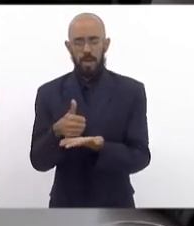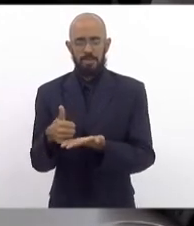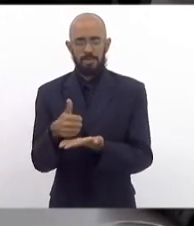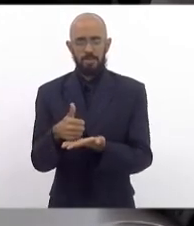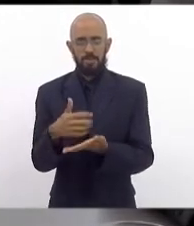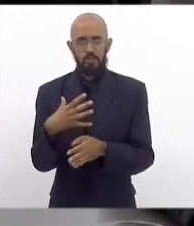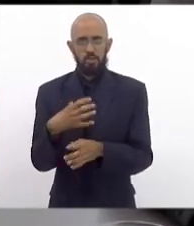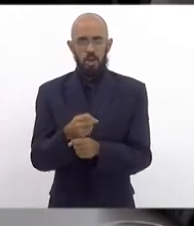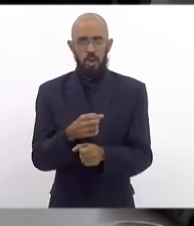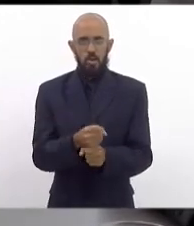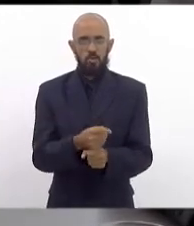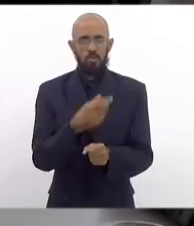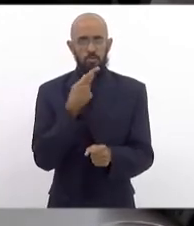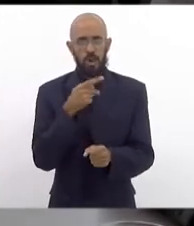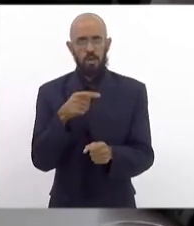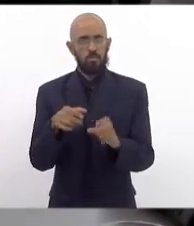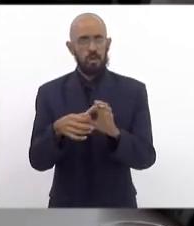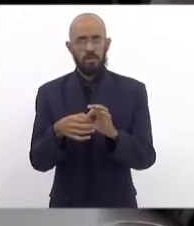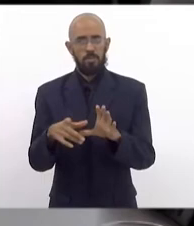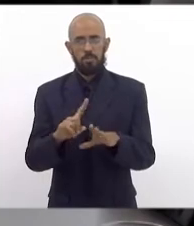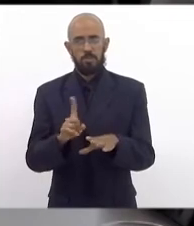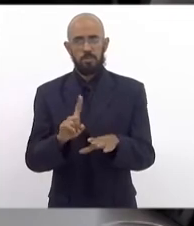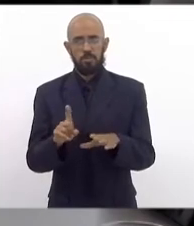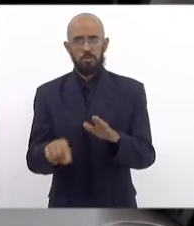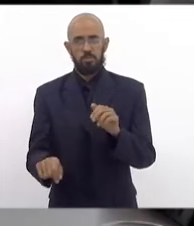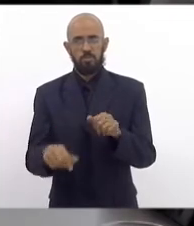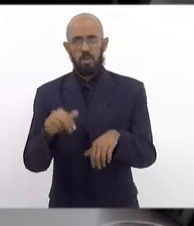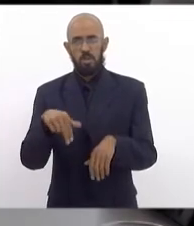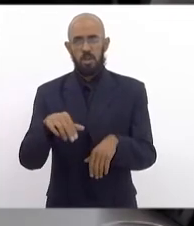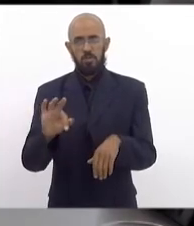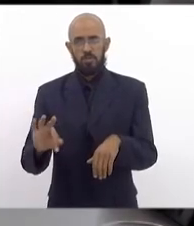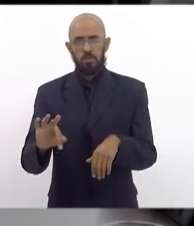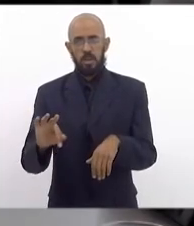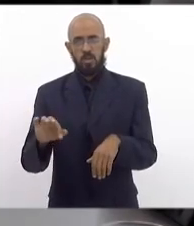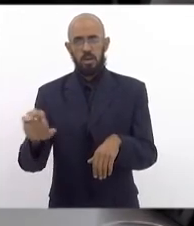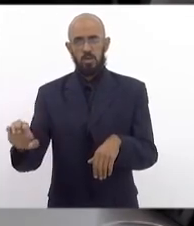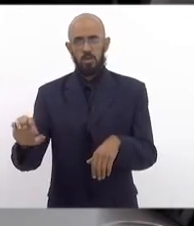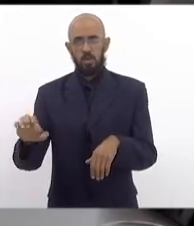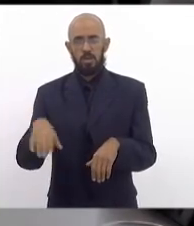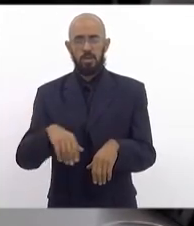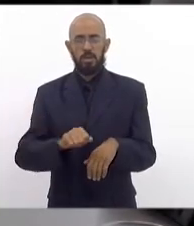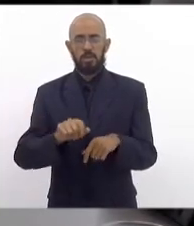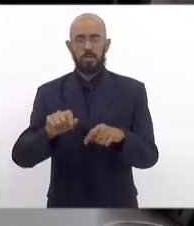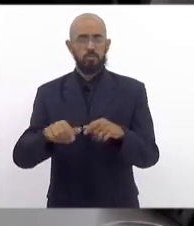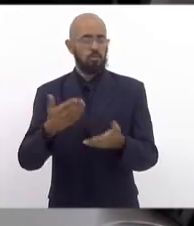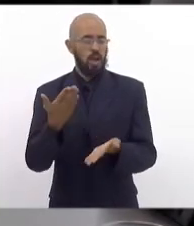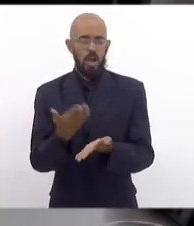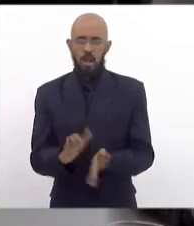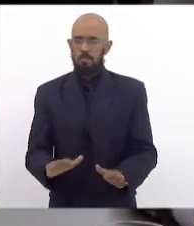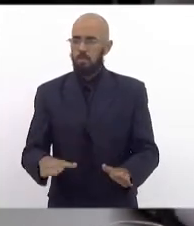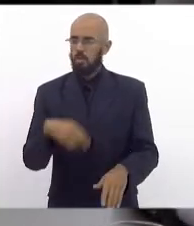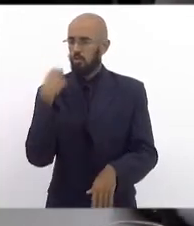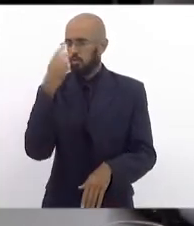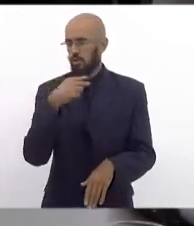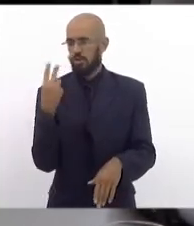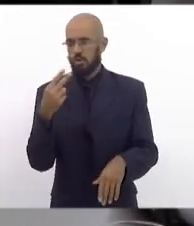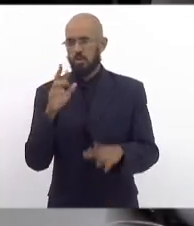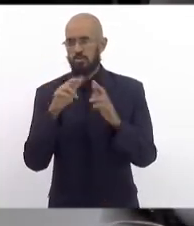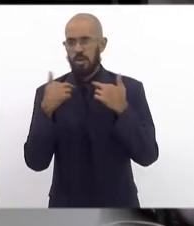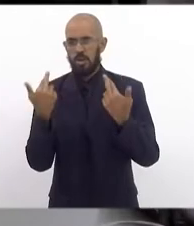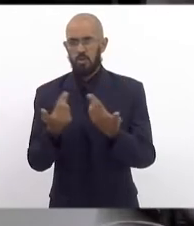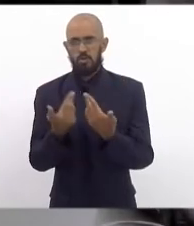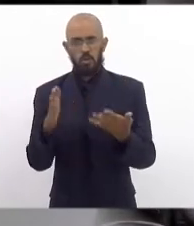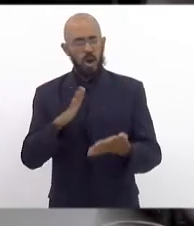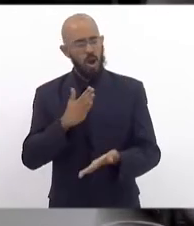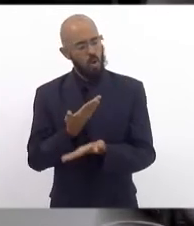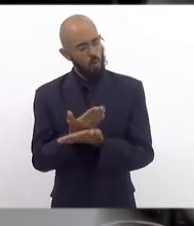muito disseram que isso não era permitido pela pela nota fiscal eletrônica eu acho que isso acabou em duas horas numa reunião até a gente